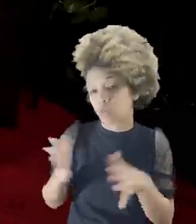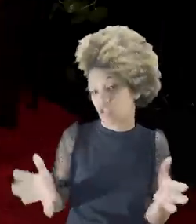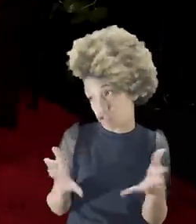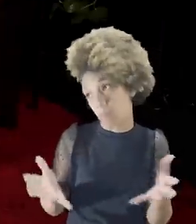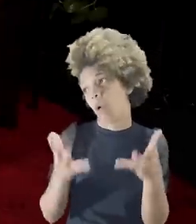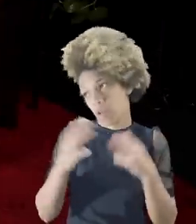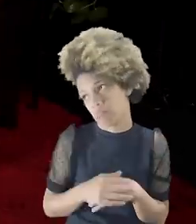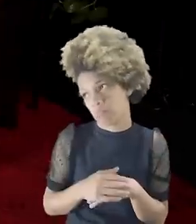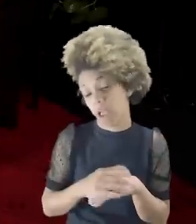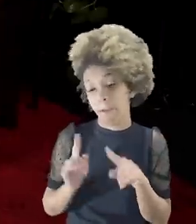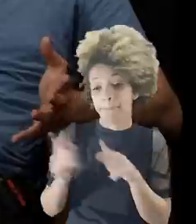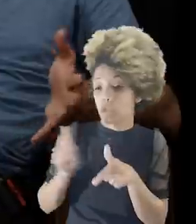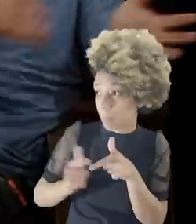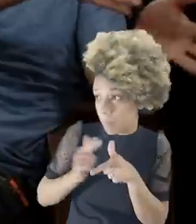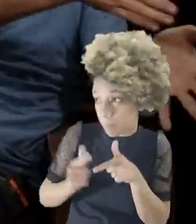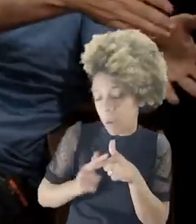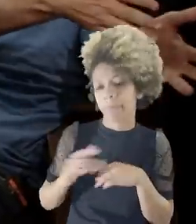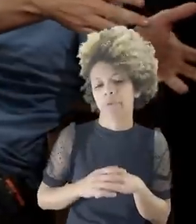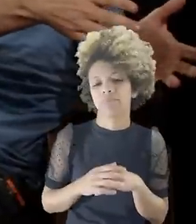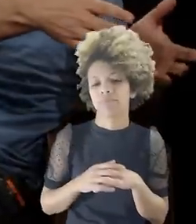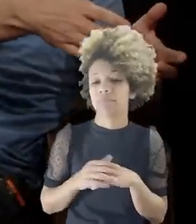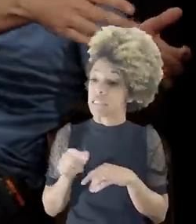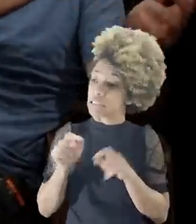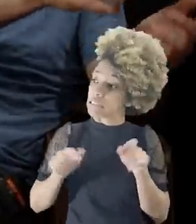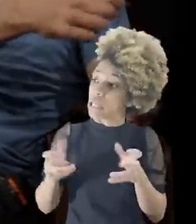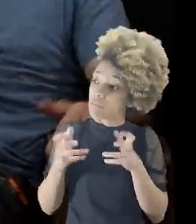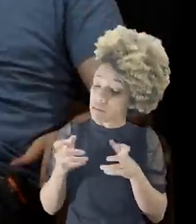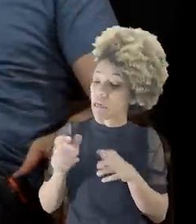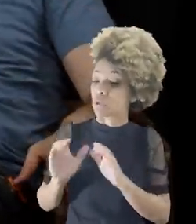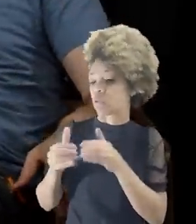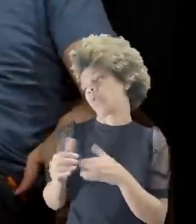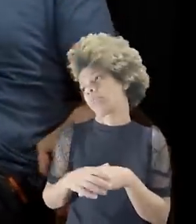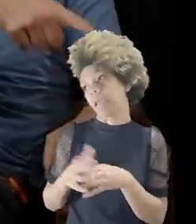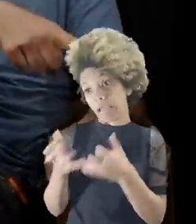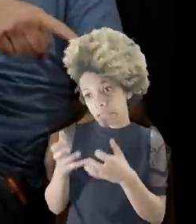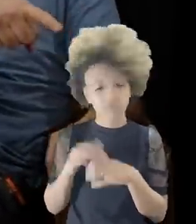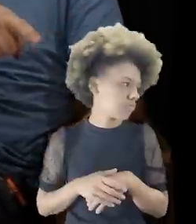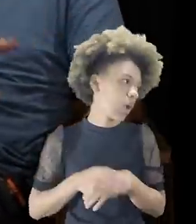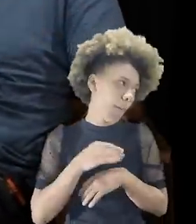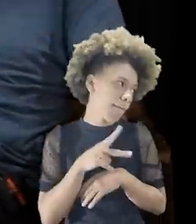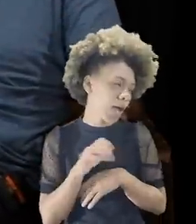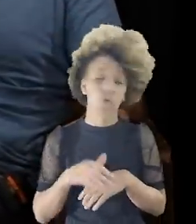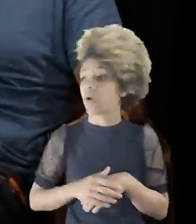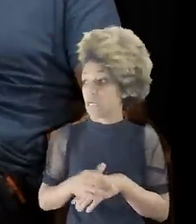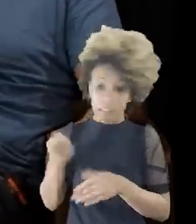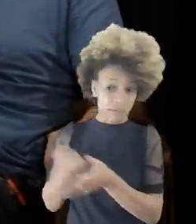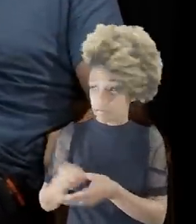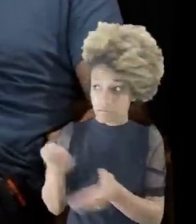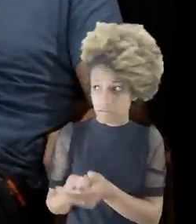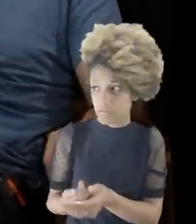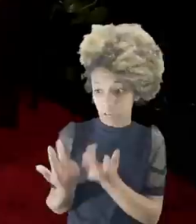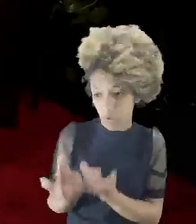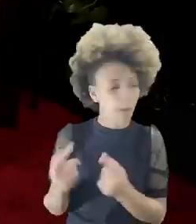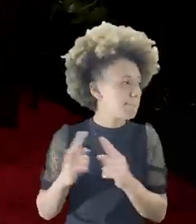estimula o problema que esse tipo de cara ele quer que o companheiro dele seja que nem ele é o Michael e aí ele vai em cima